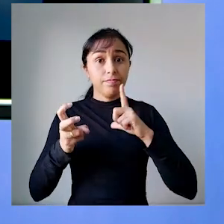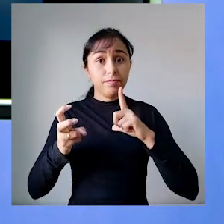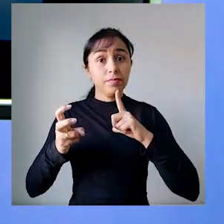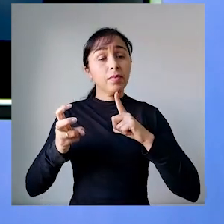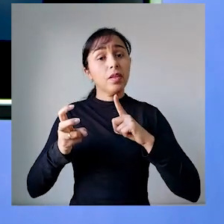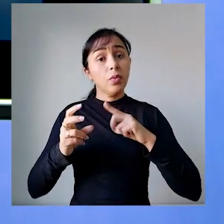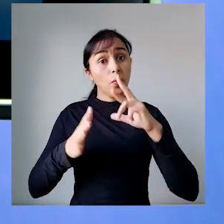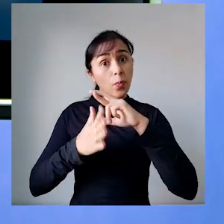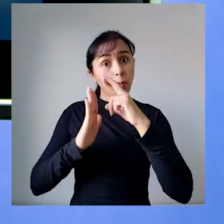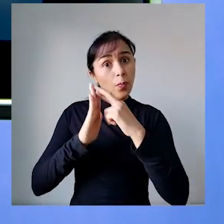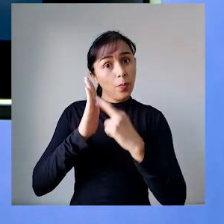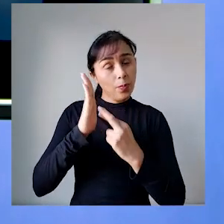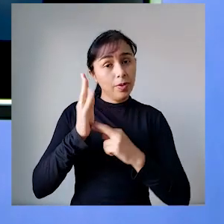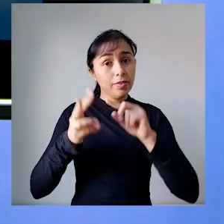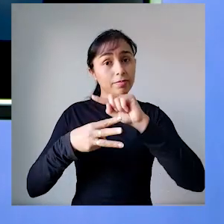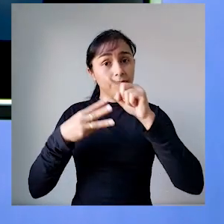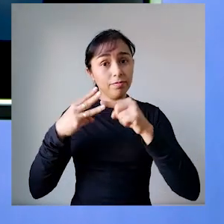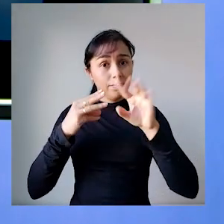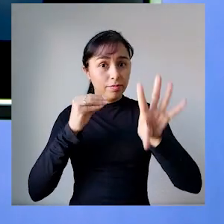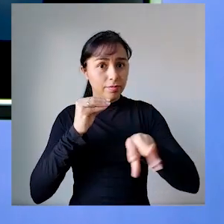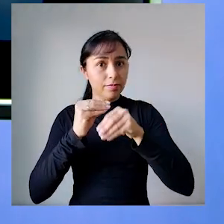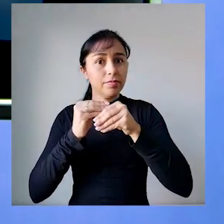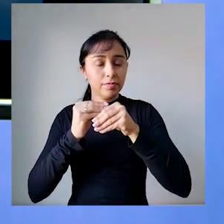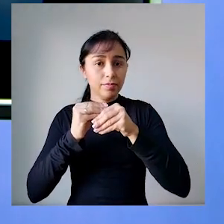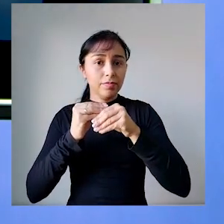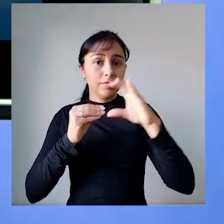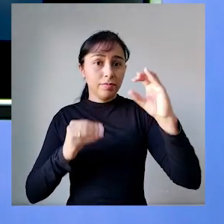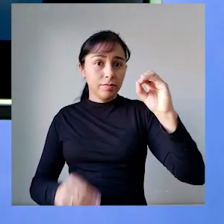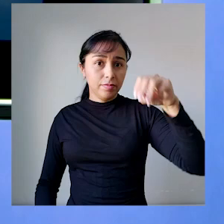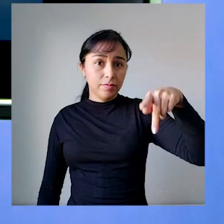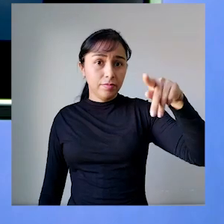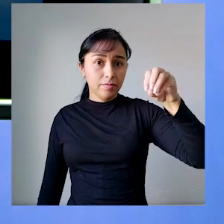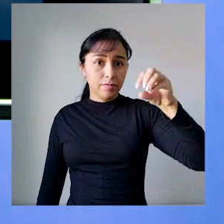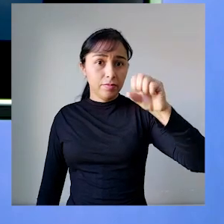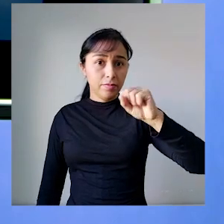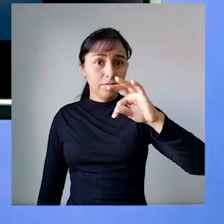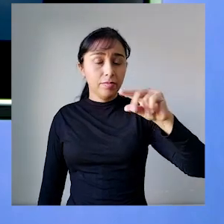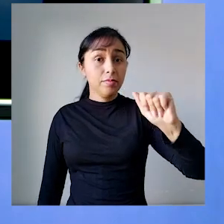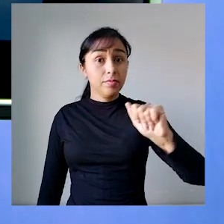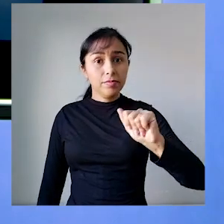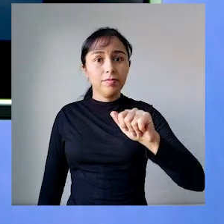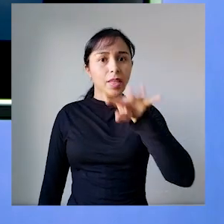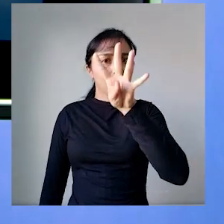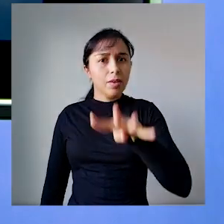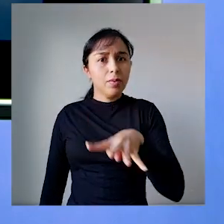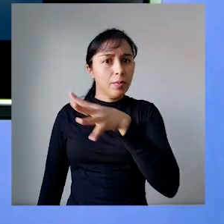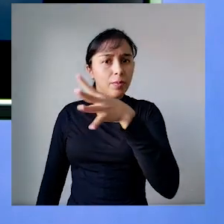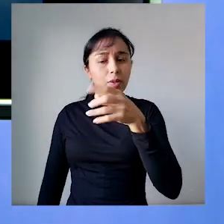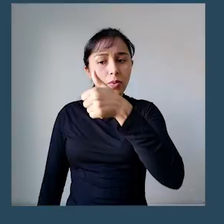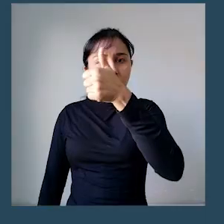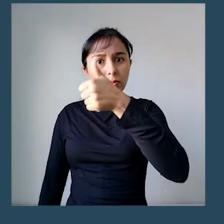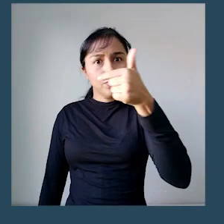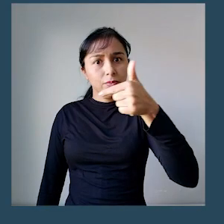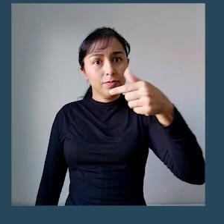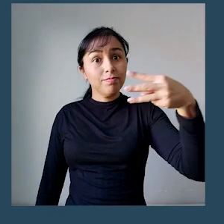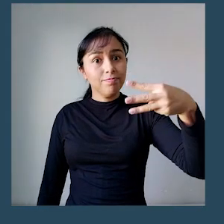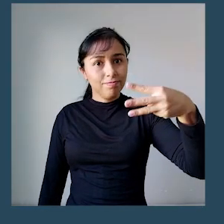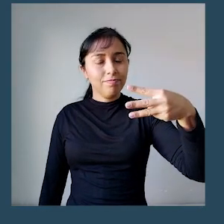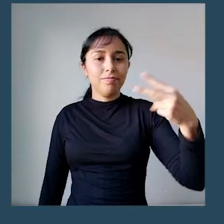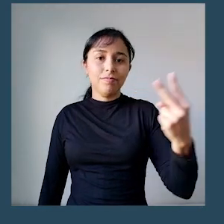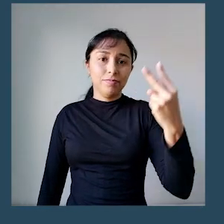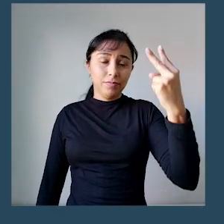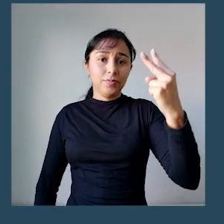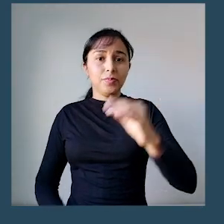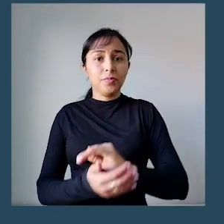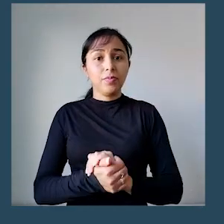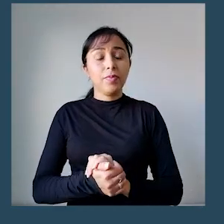um exemplo de uma regra de 3 composta. Já dá para ver que a gente vai trabalhar 3 grandezas. Então vamos lá. Para realizar o acabamento